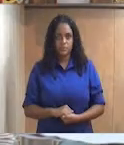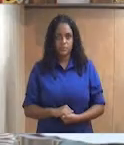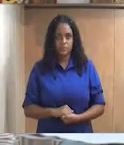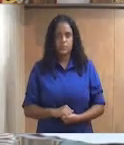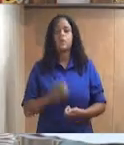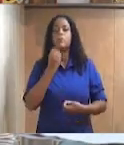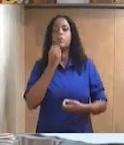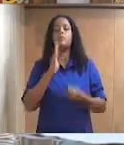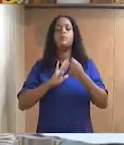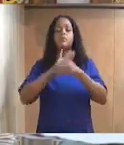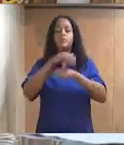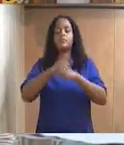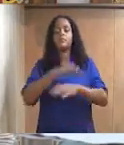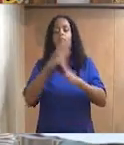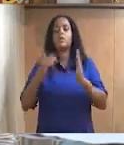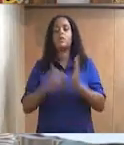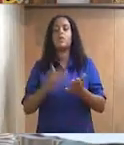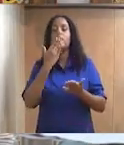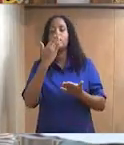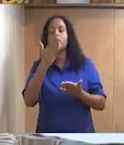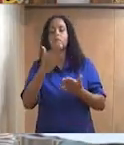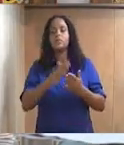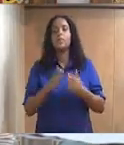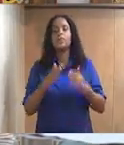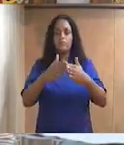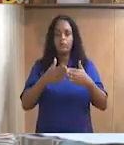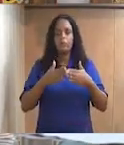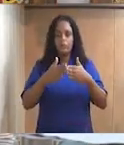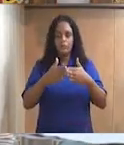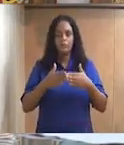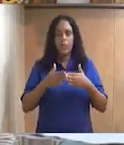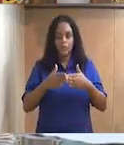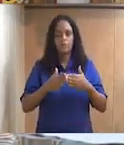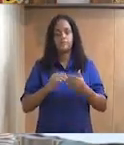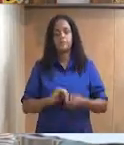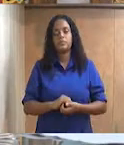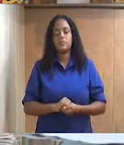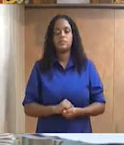Boa noite a todos. Eu queria pedir, por gentileza,